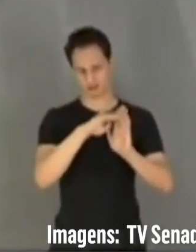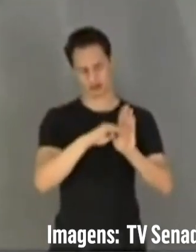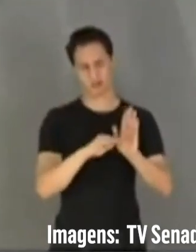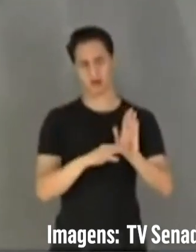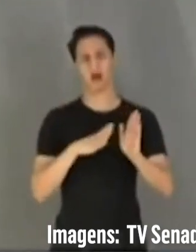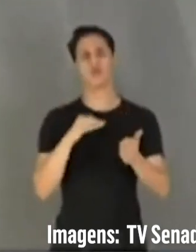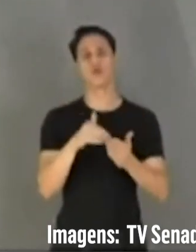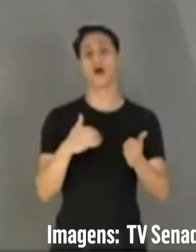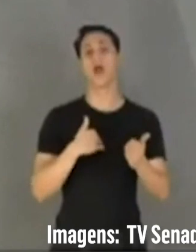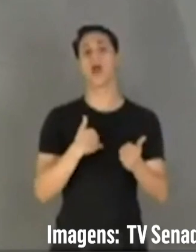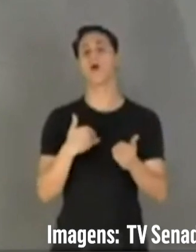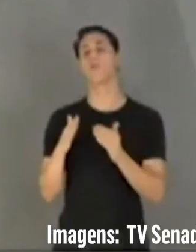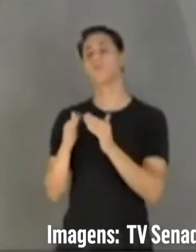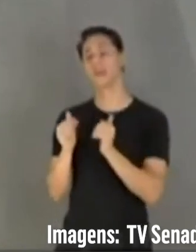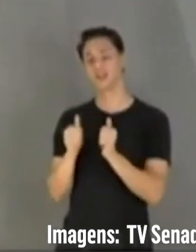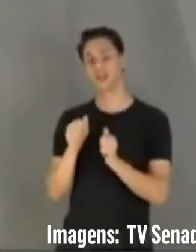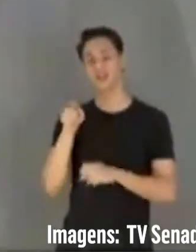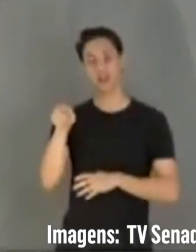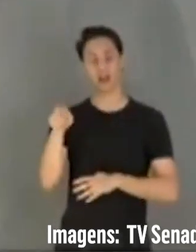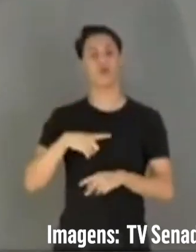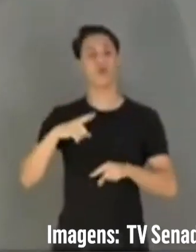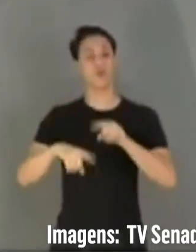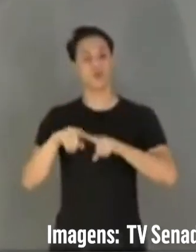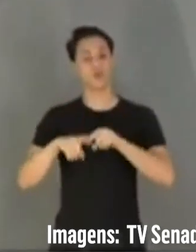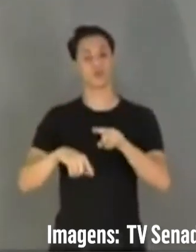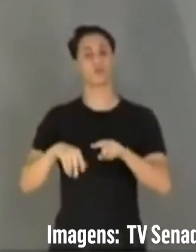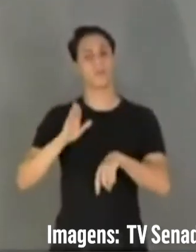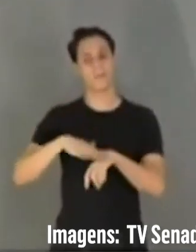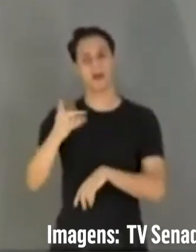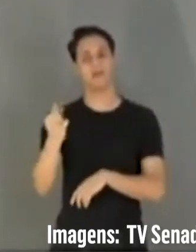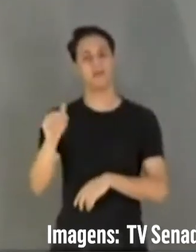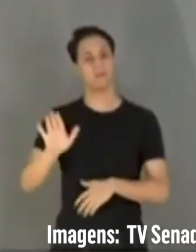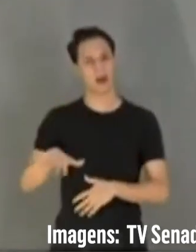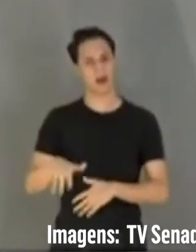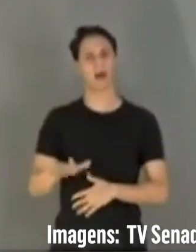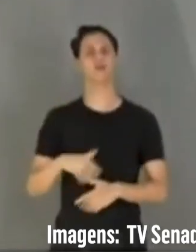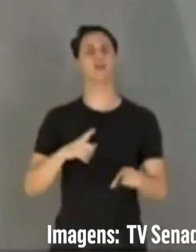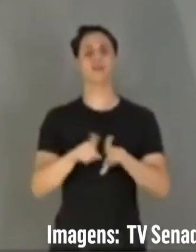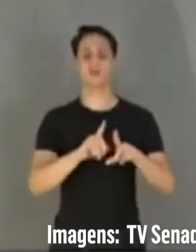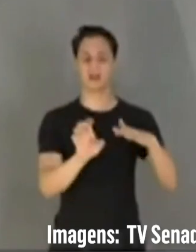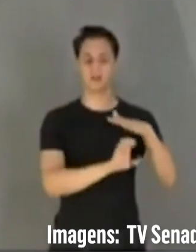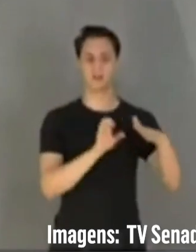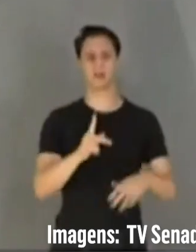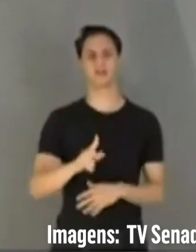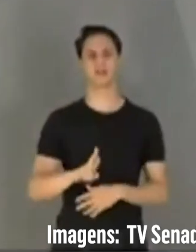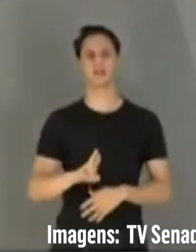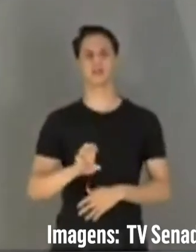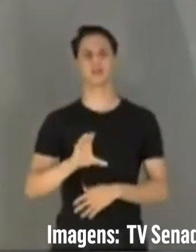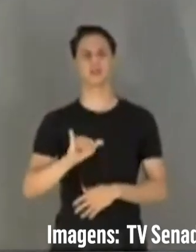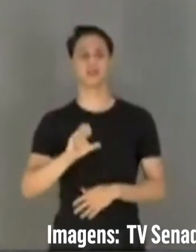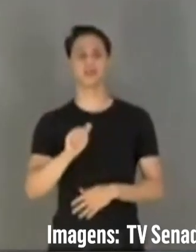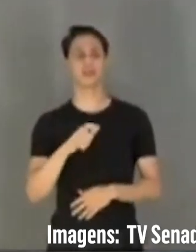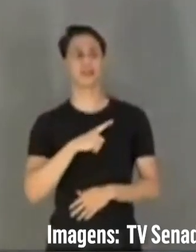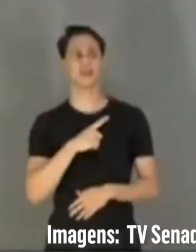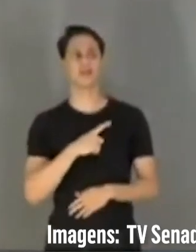evidenciadamente pedi que esse produto fosse mais barato. E, inclusive, a Precisa recebeu uma oferta de 18